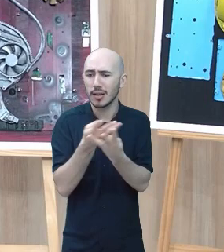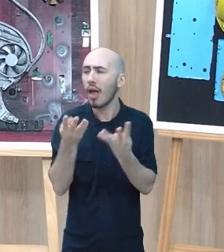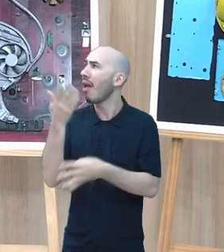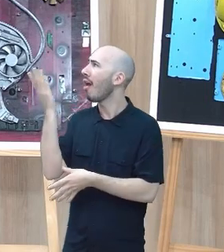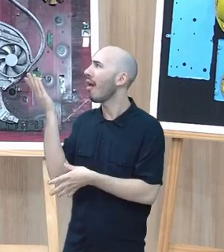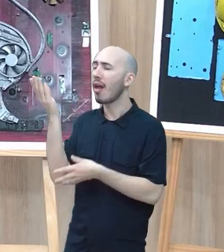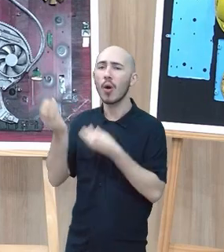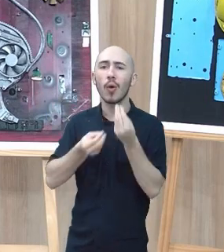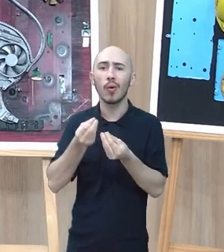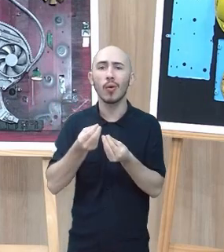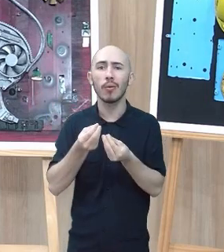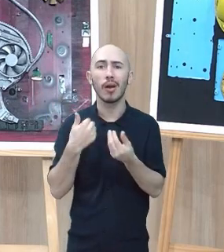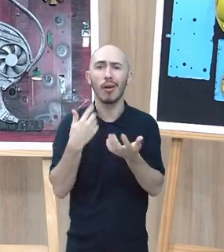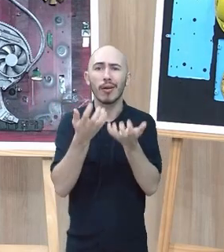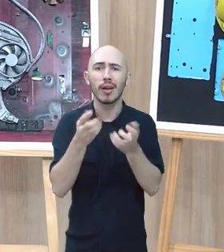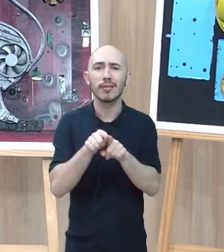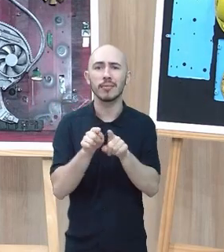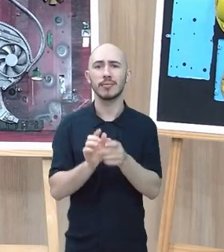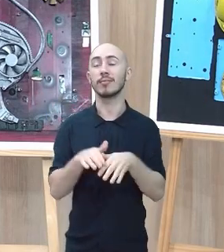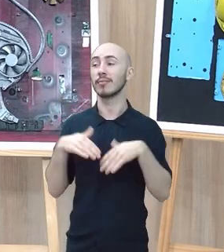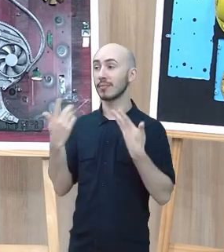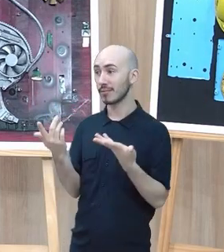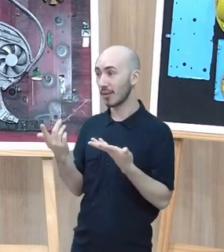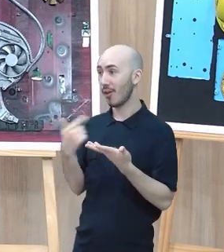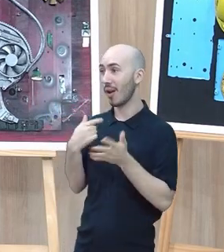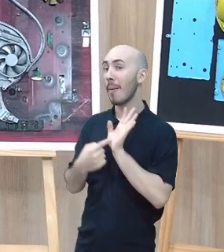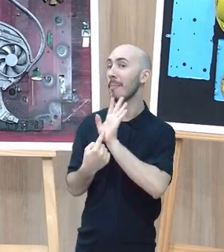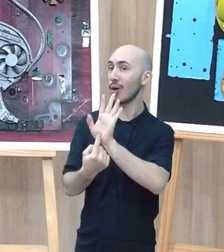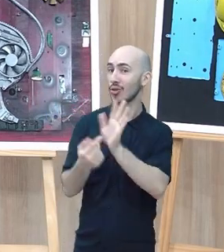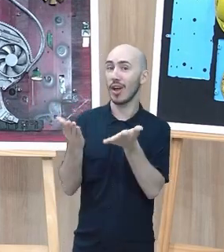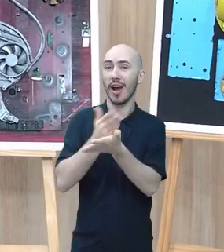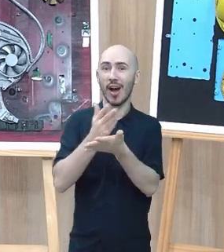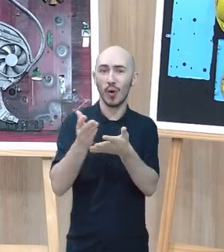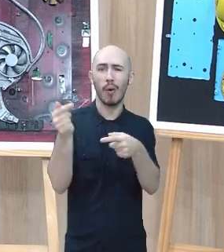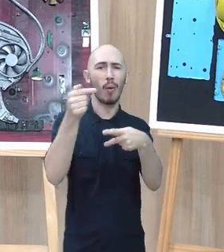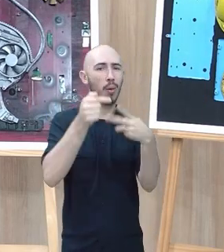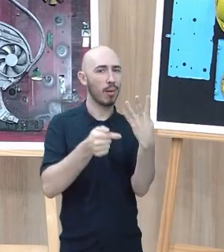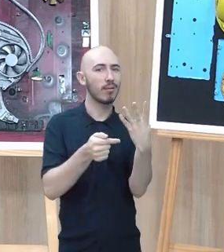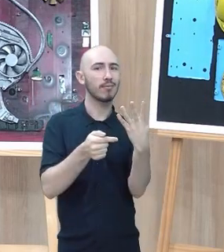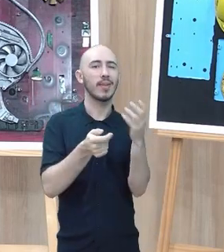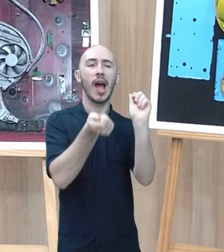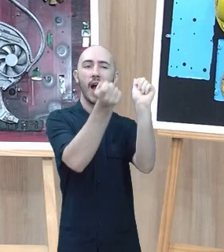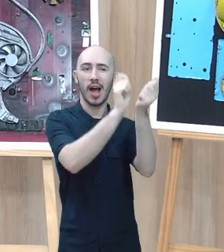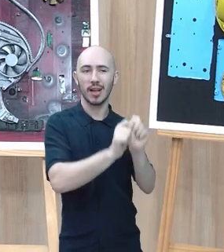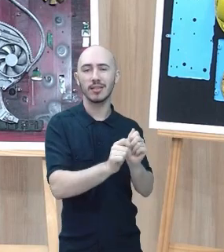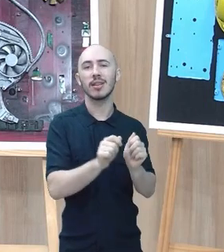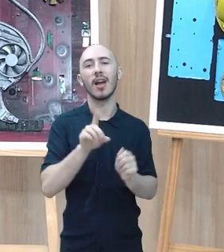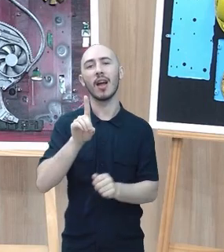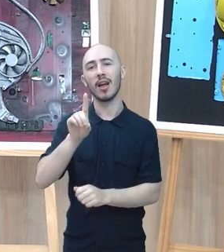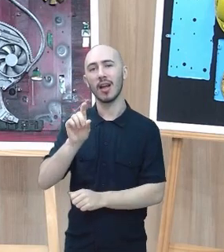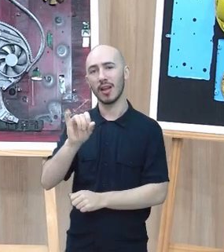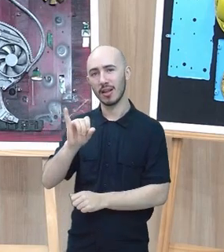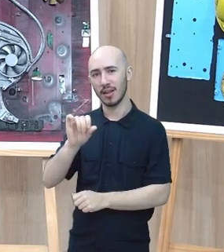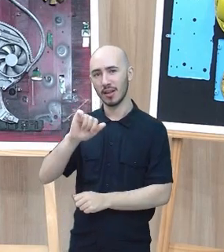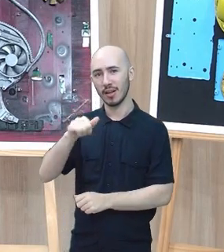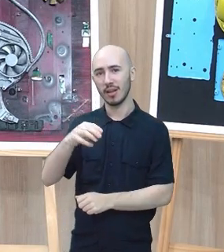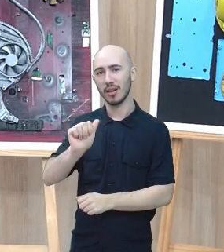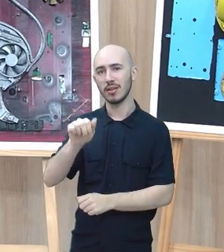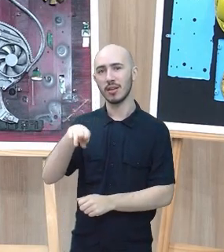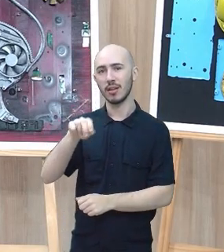favor. Bom, eu mostrei aqui, né, algumas obras da artista Djanice, que trabalha